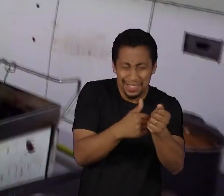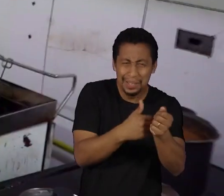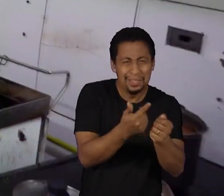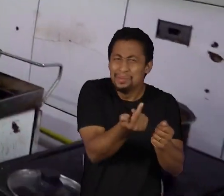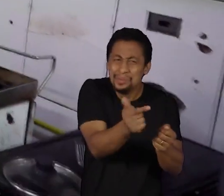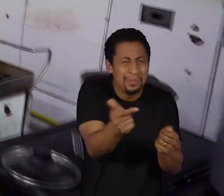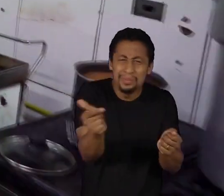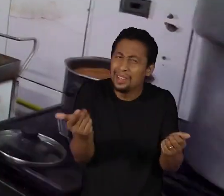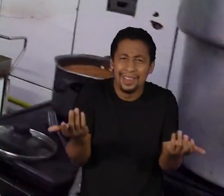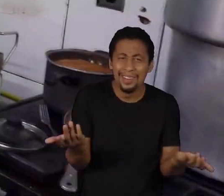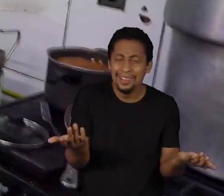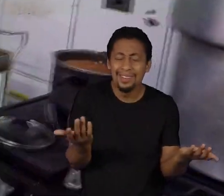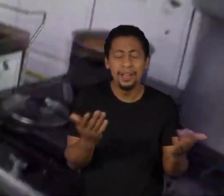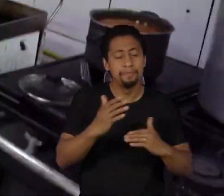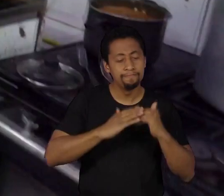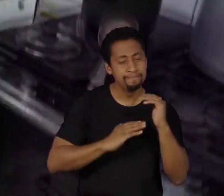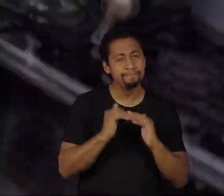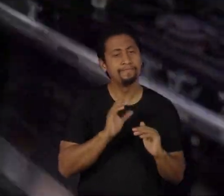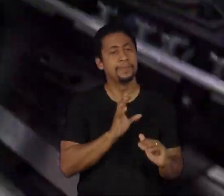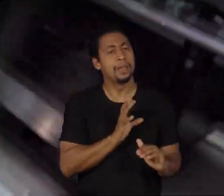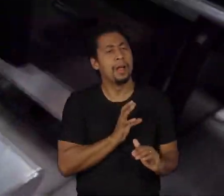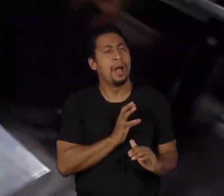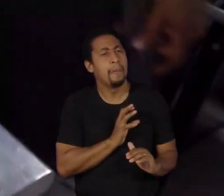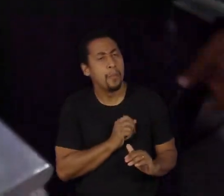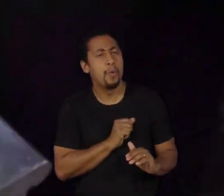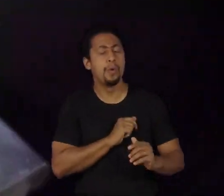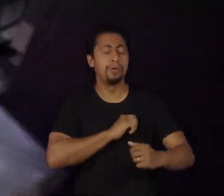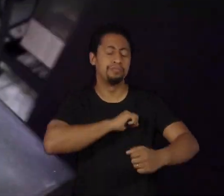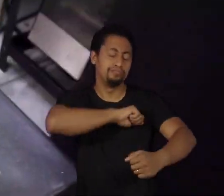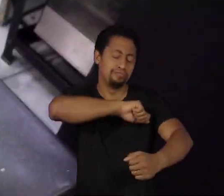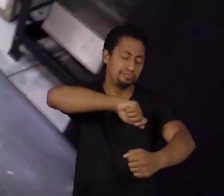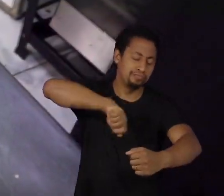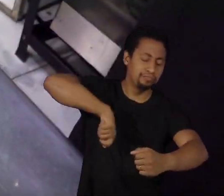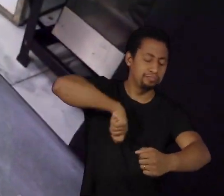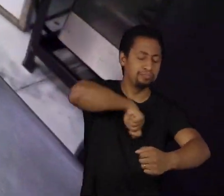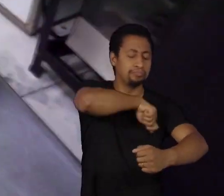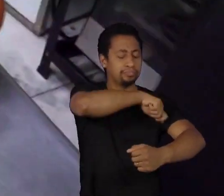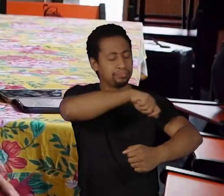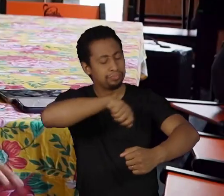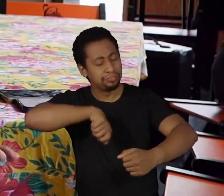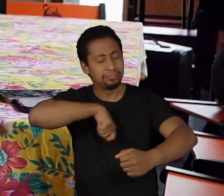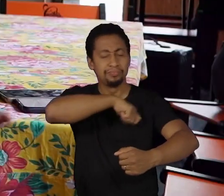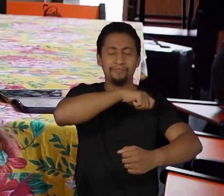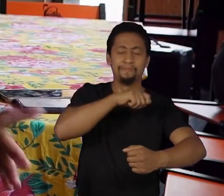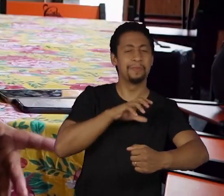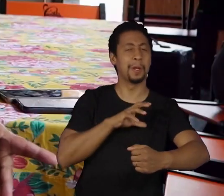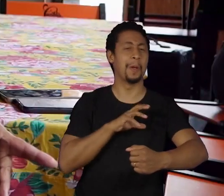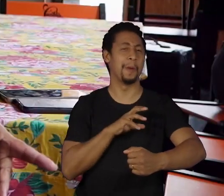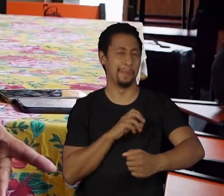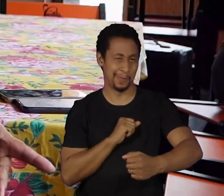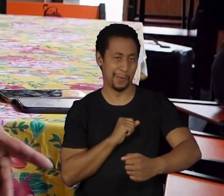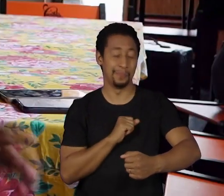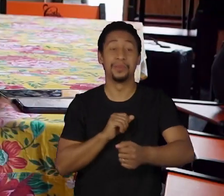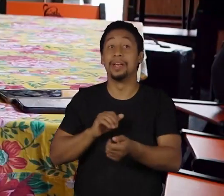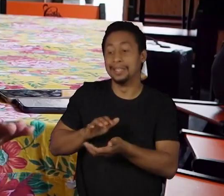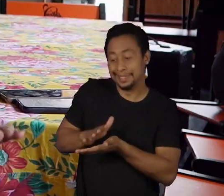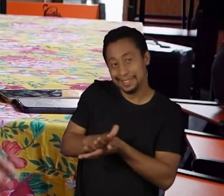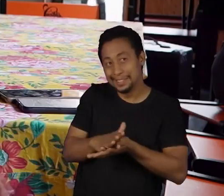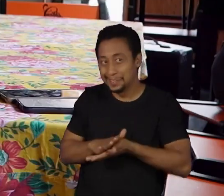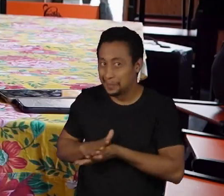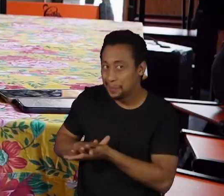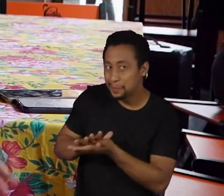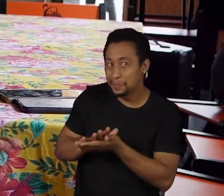É o amor, é você fazer as coisas, sabe, de coração. Samba e feijoada é